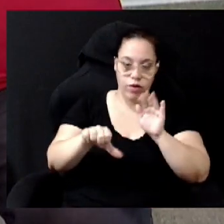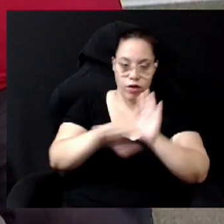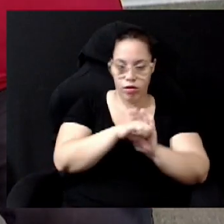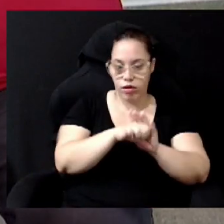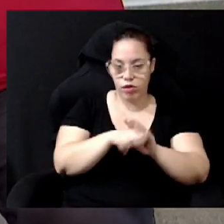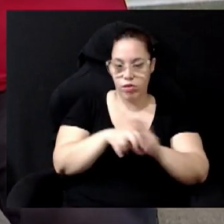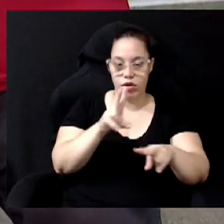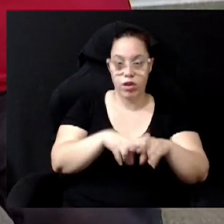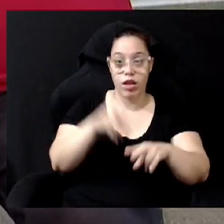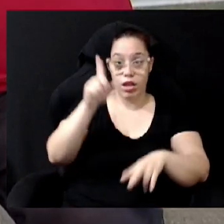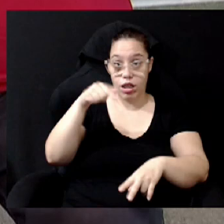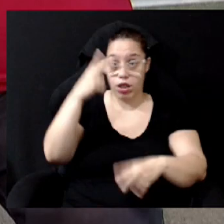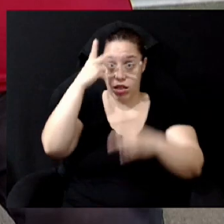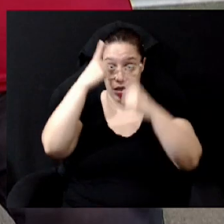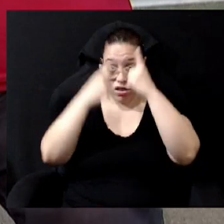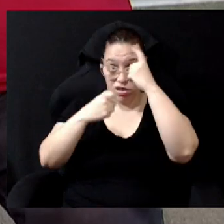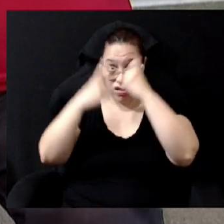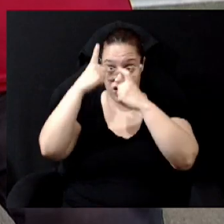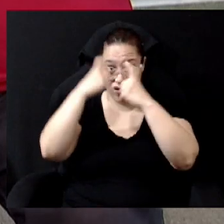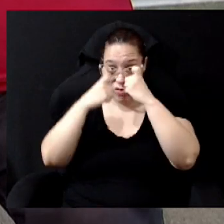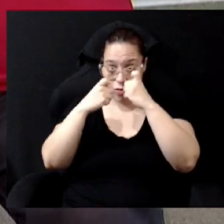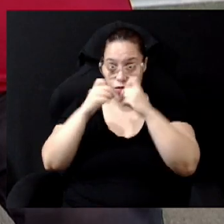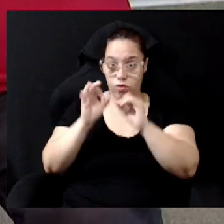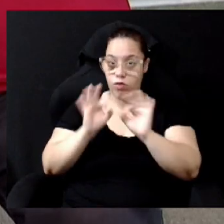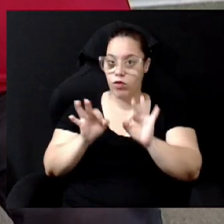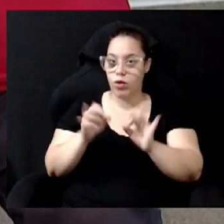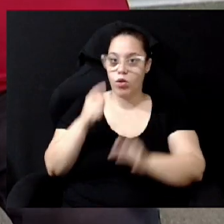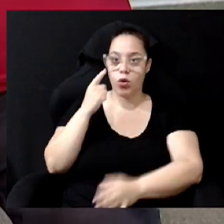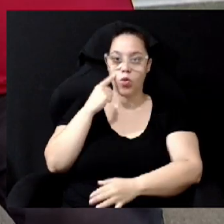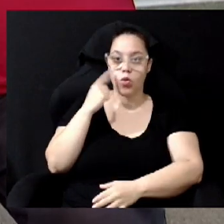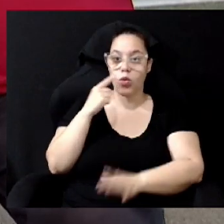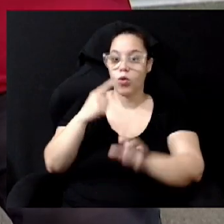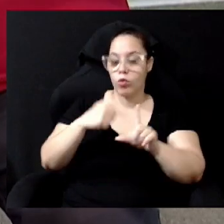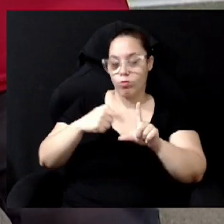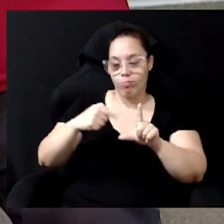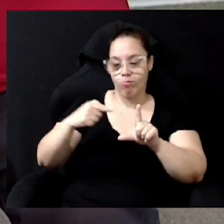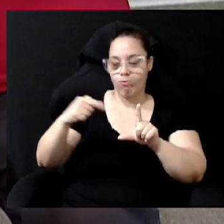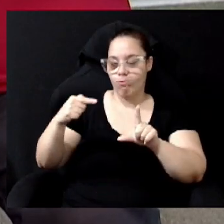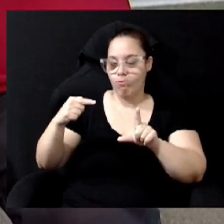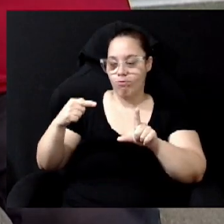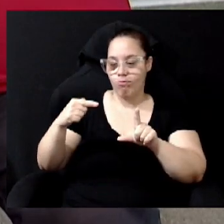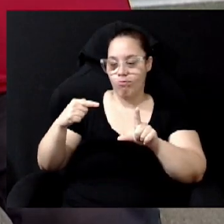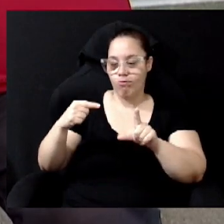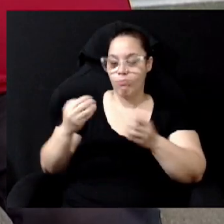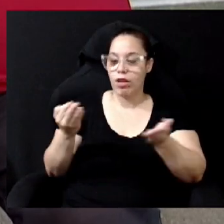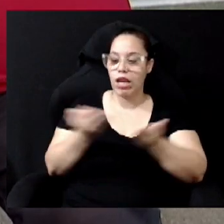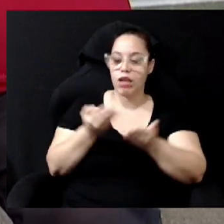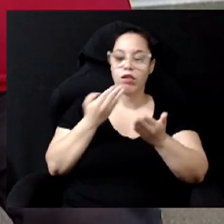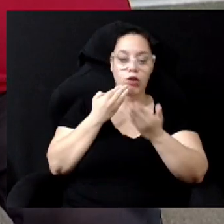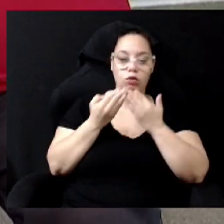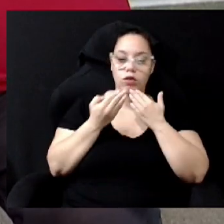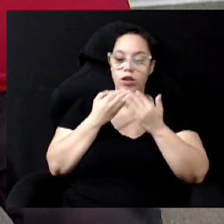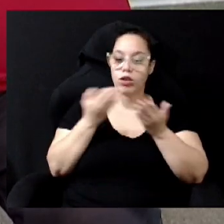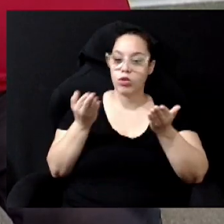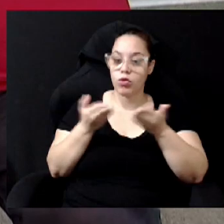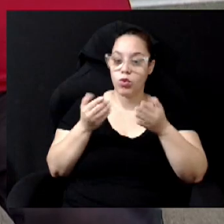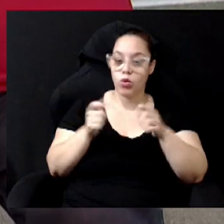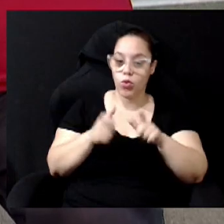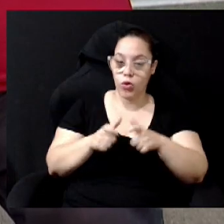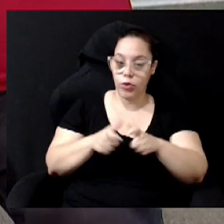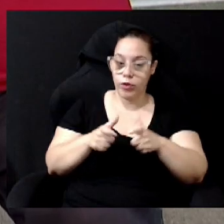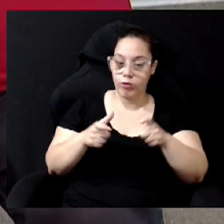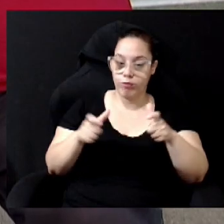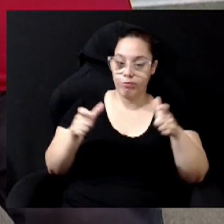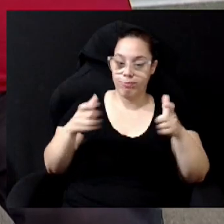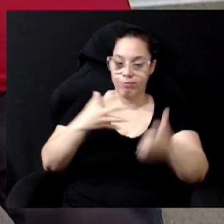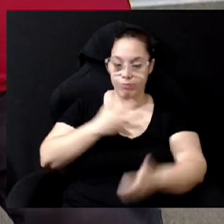gente tem que falar da punição, ela não deu certo, é só você olhar para os dados, né? No presente momento que a gente está conversando aqui, por exemplo, houve um aumento no número de suicídio em crianças de